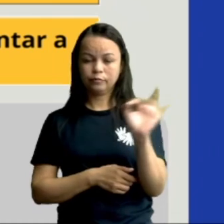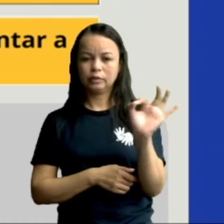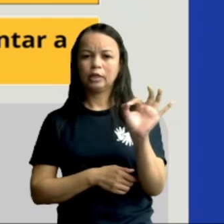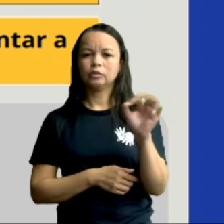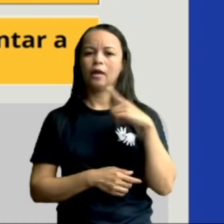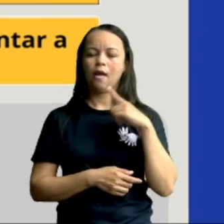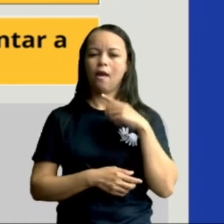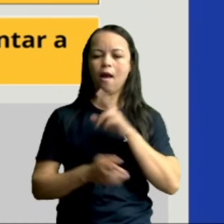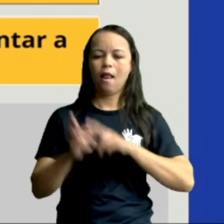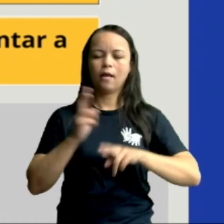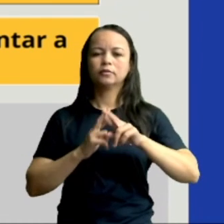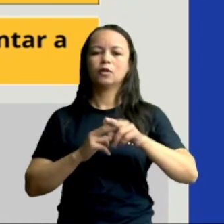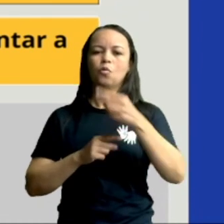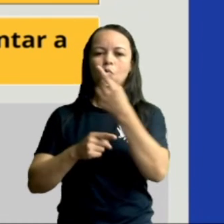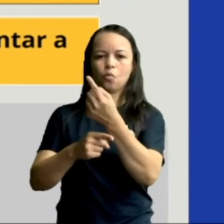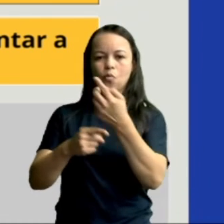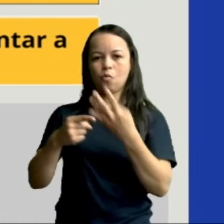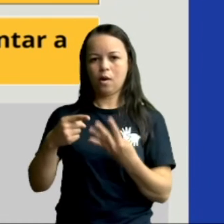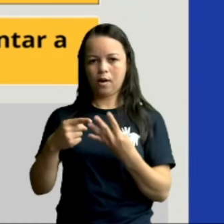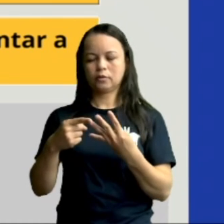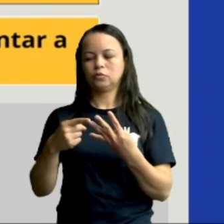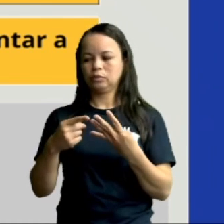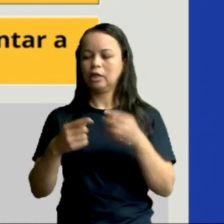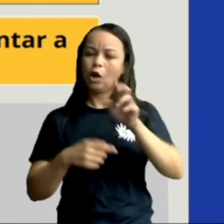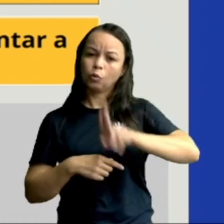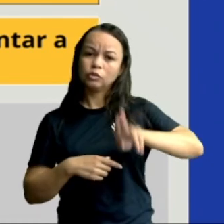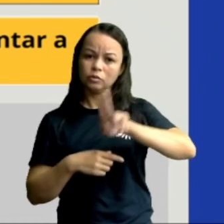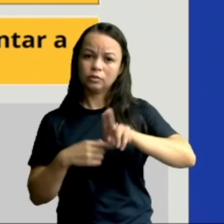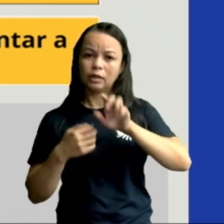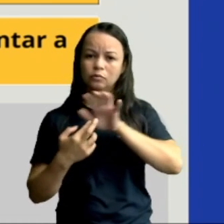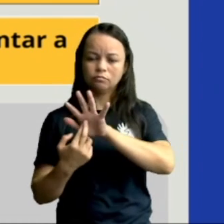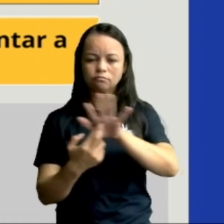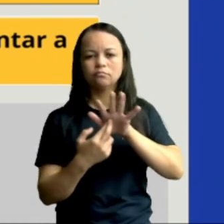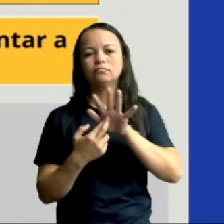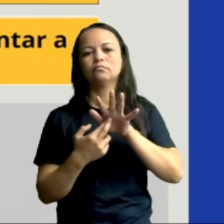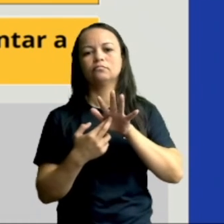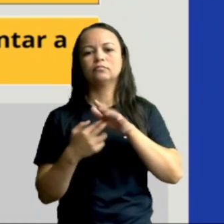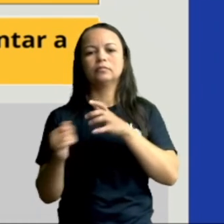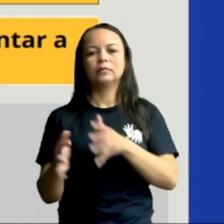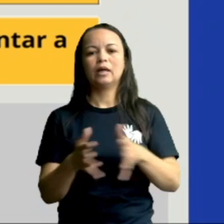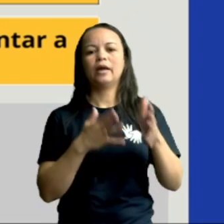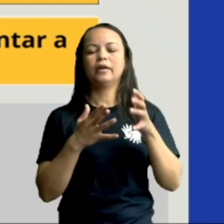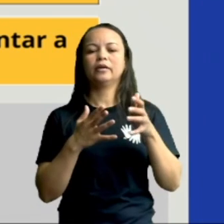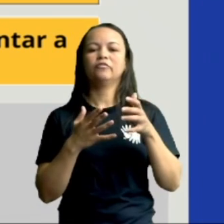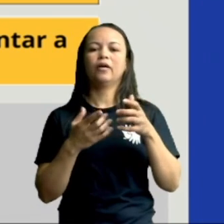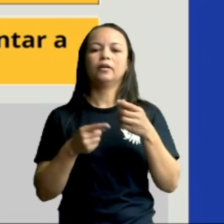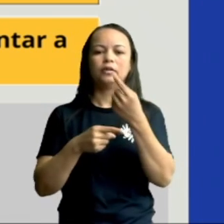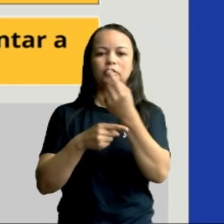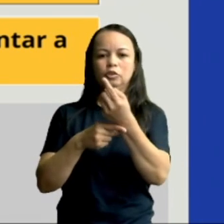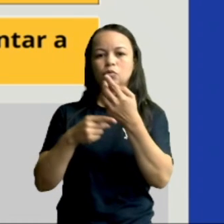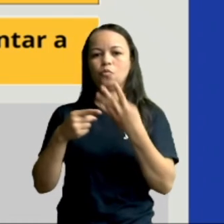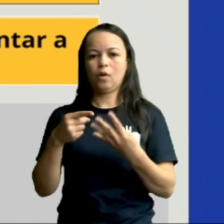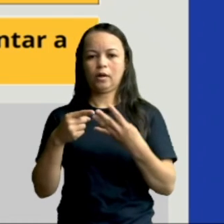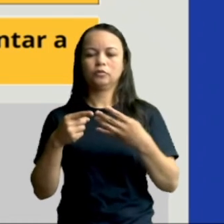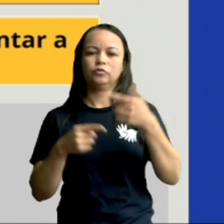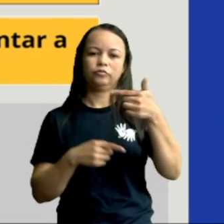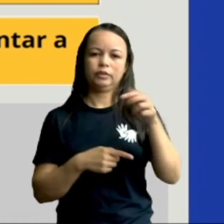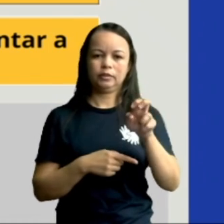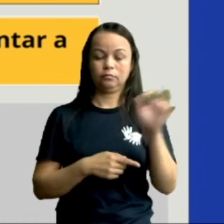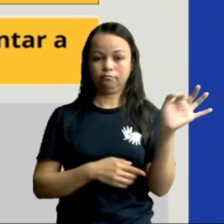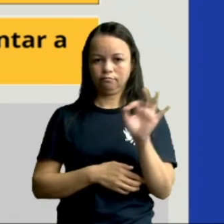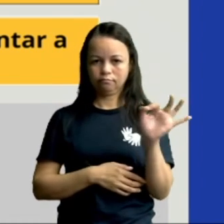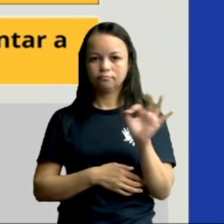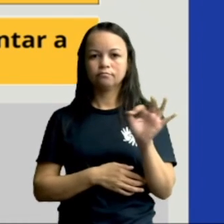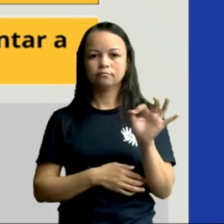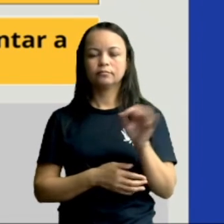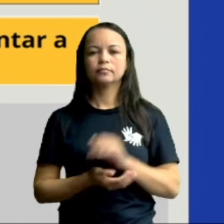com 1/4, essa é uma forma que utilizamos para apresentar a relação de equivalência entre 1/4 e 25%.